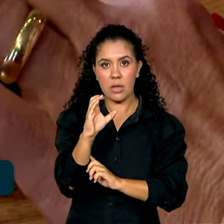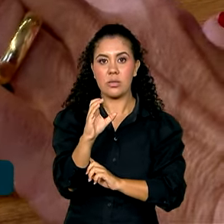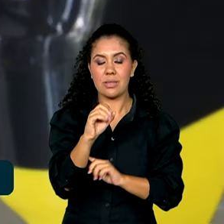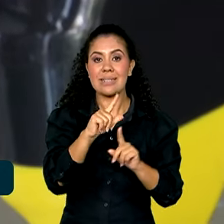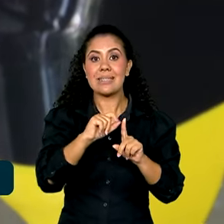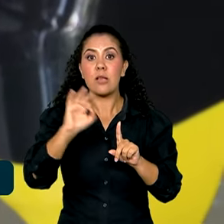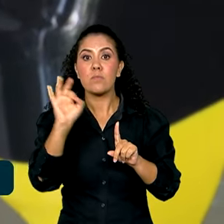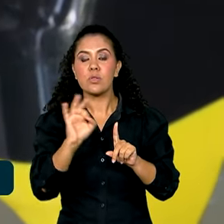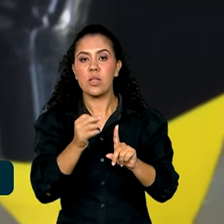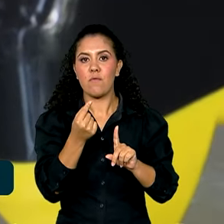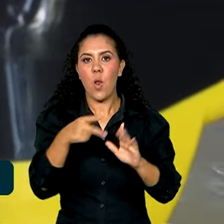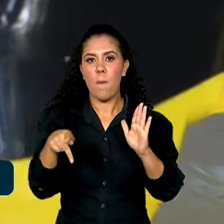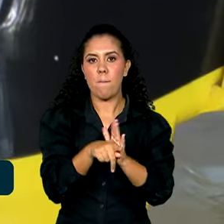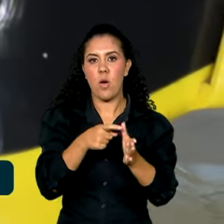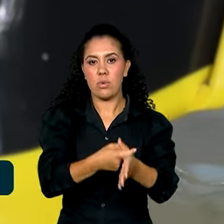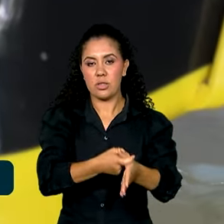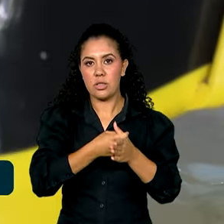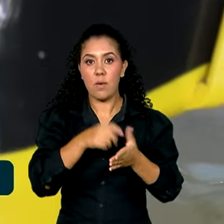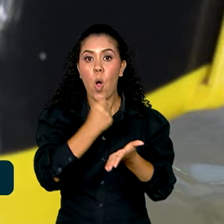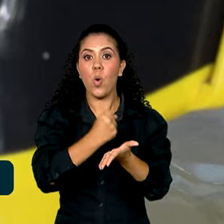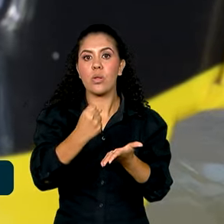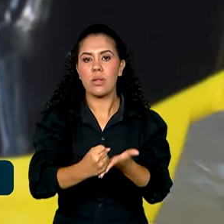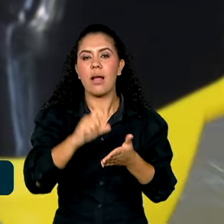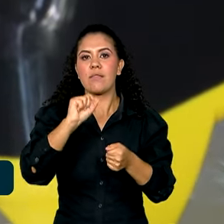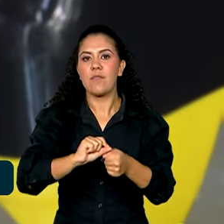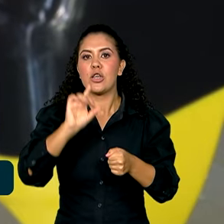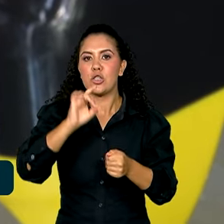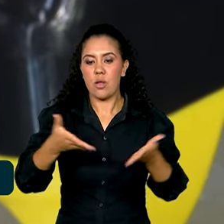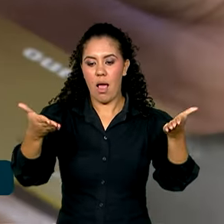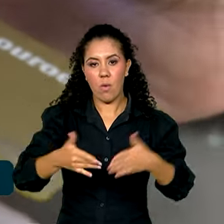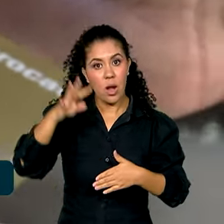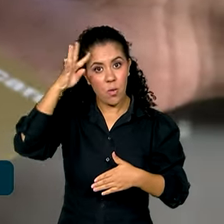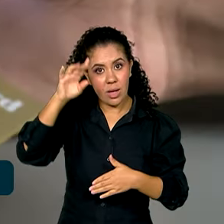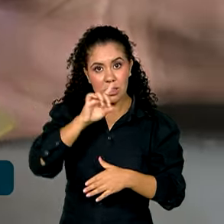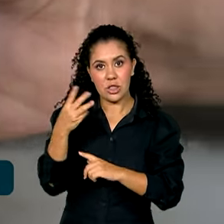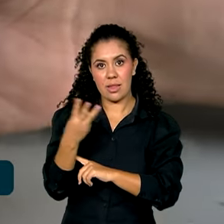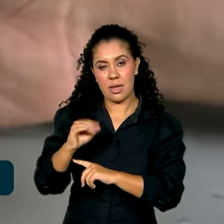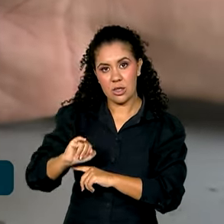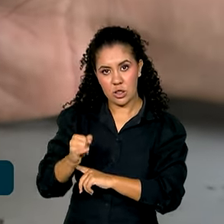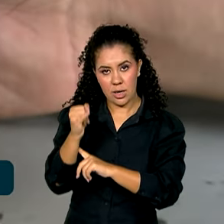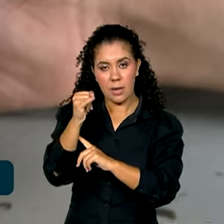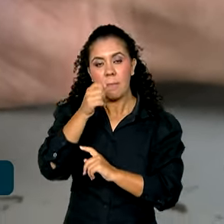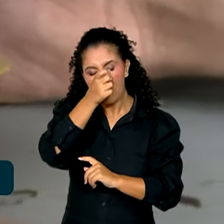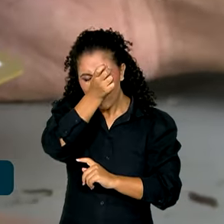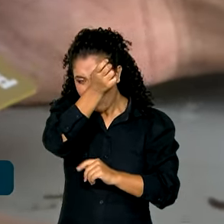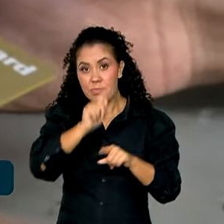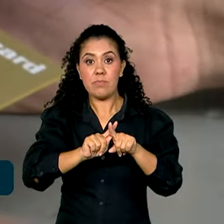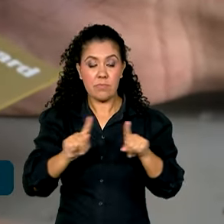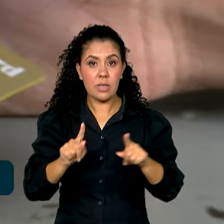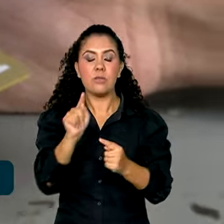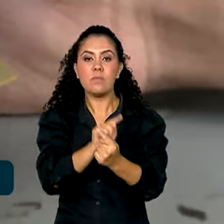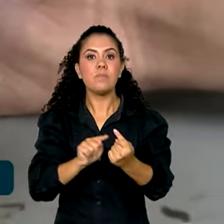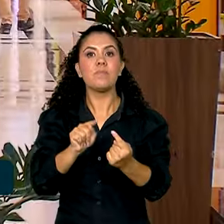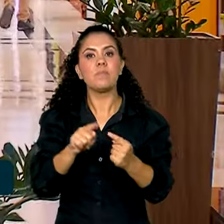dívida mas apenas para contratos feitos a partir desta quarta-feira 3 de Janeiro com essa limitação o governo espera incentivar a